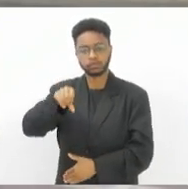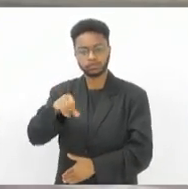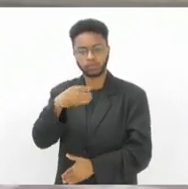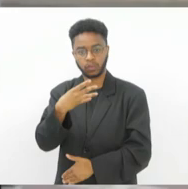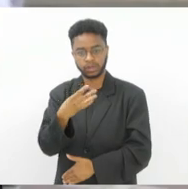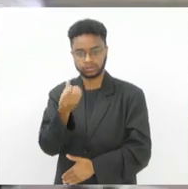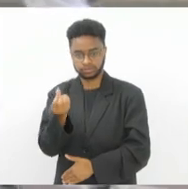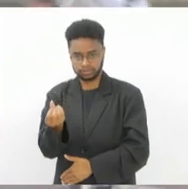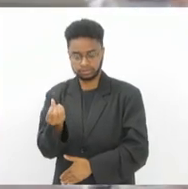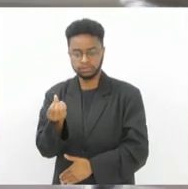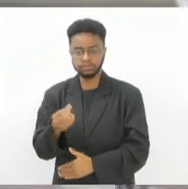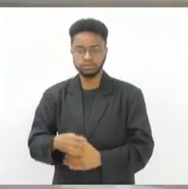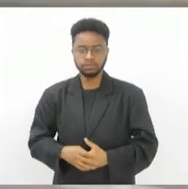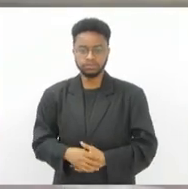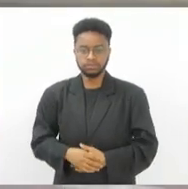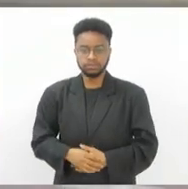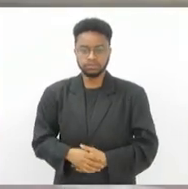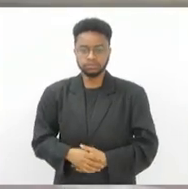1946.